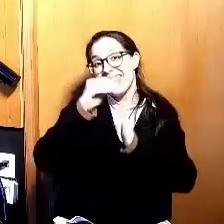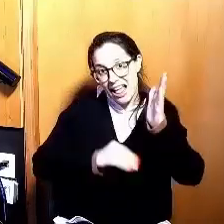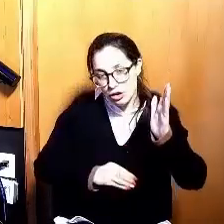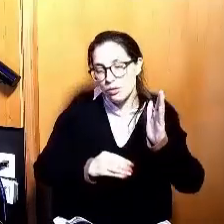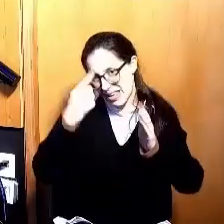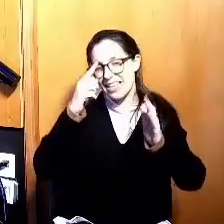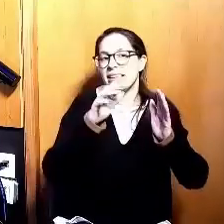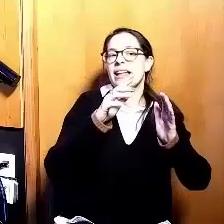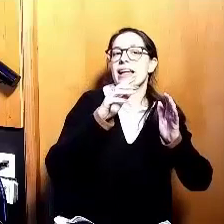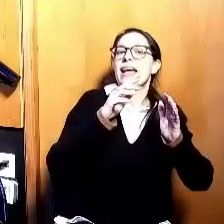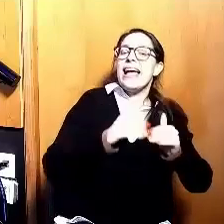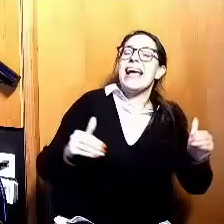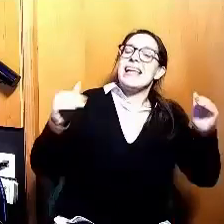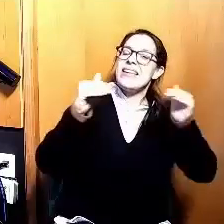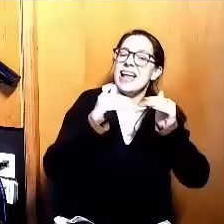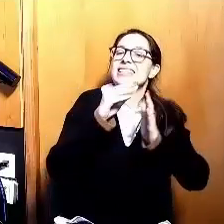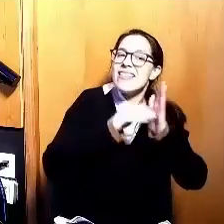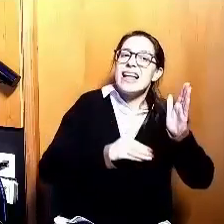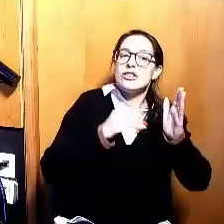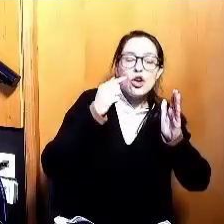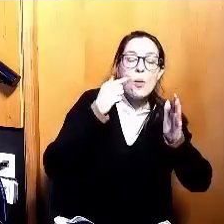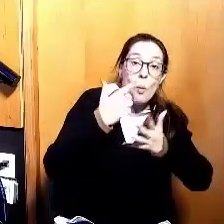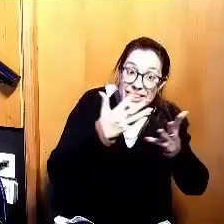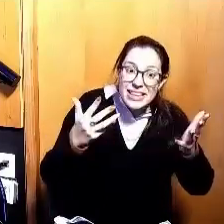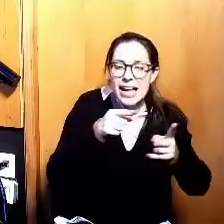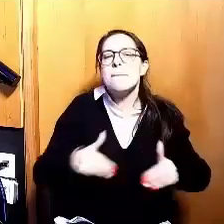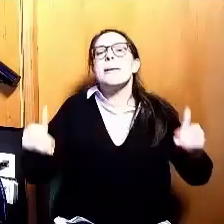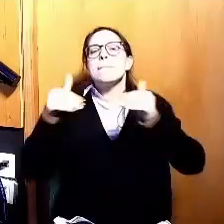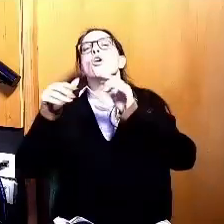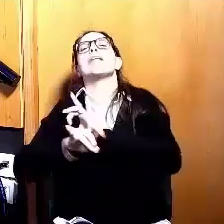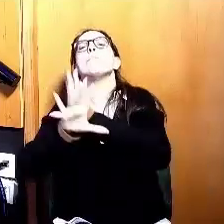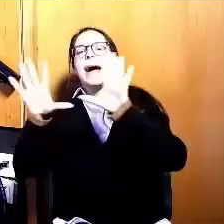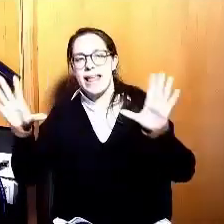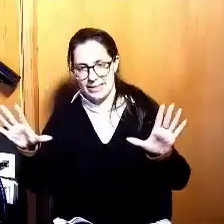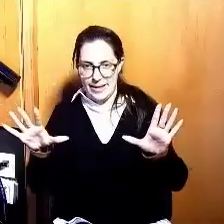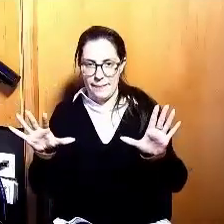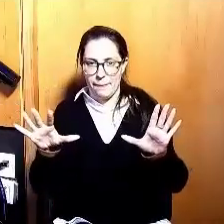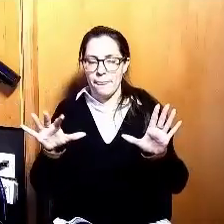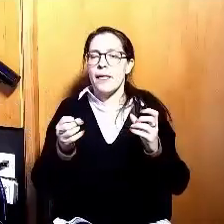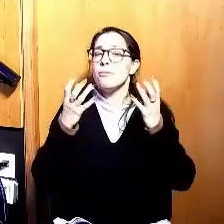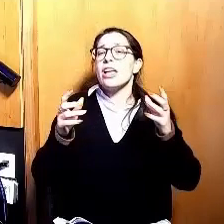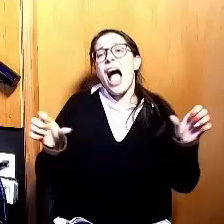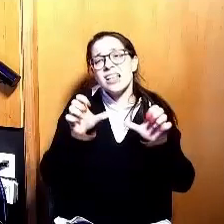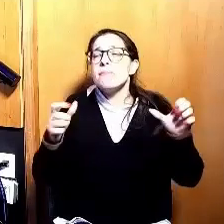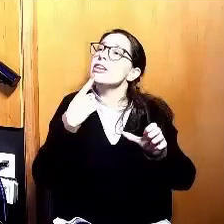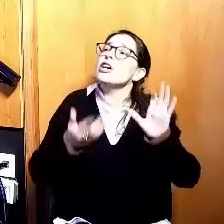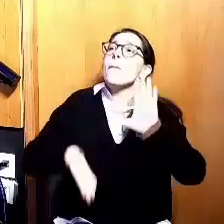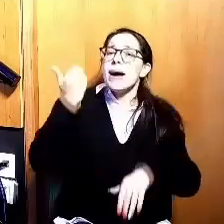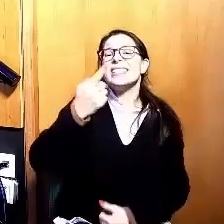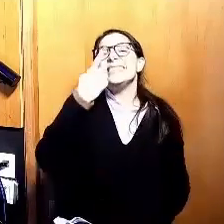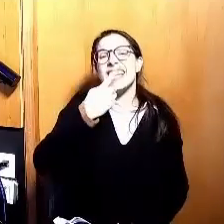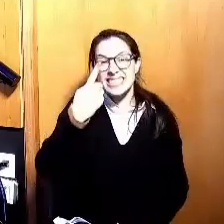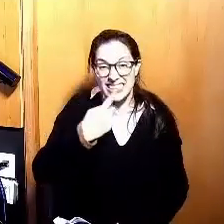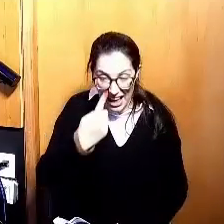transparência, porque, na medida que a transparência passa a não ser uma agenda política interessante, a questão dos